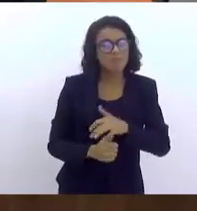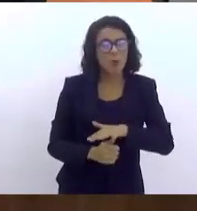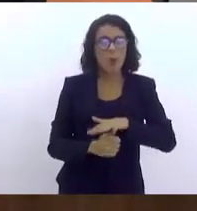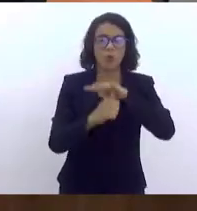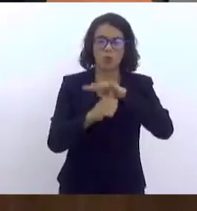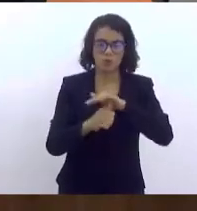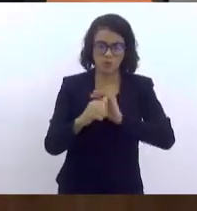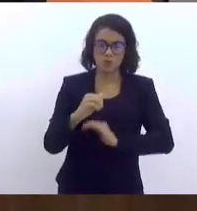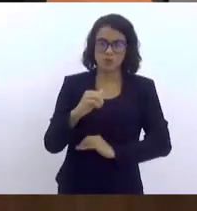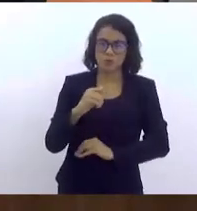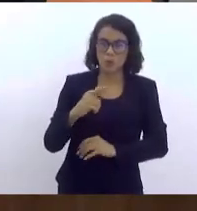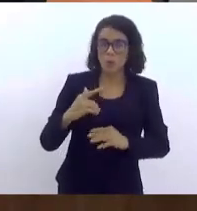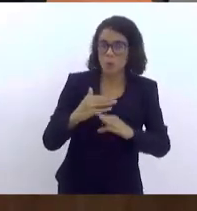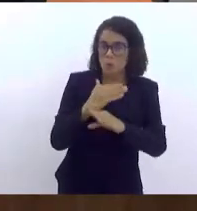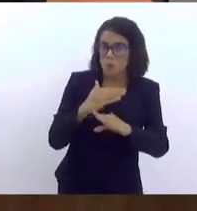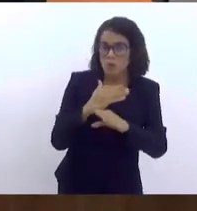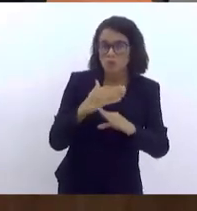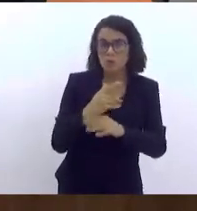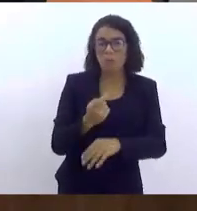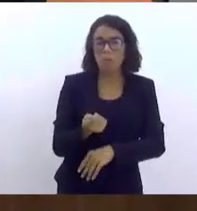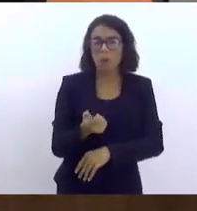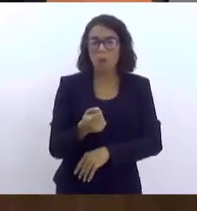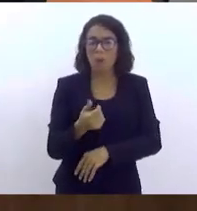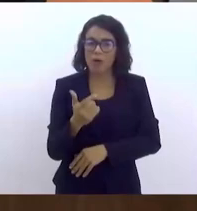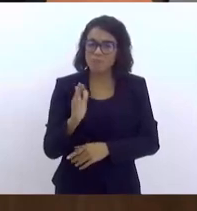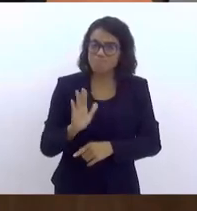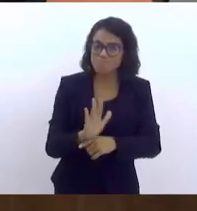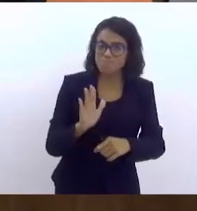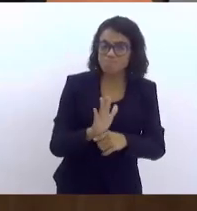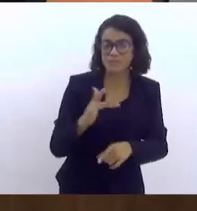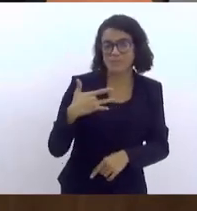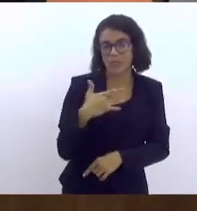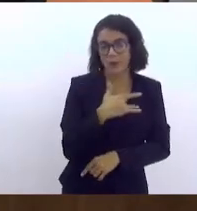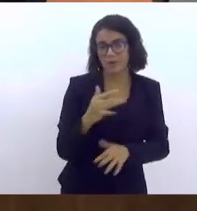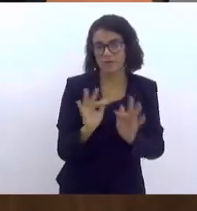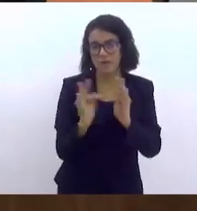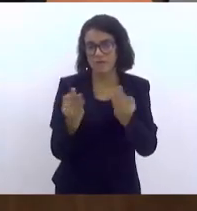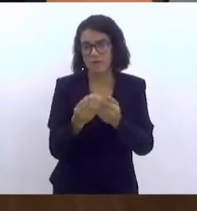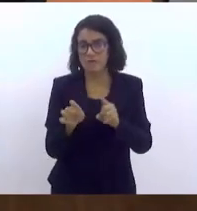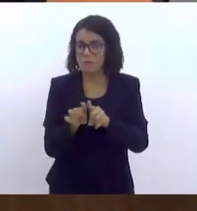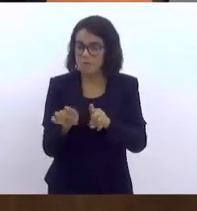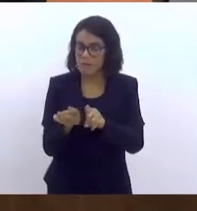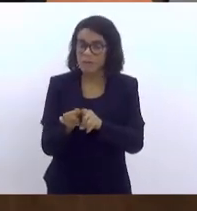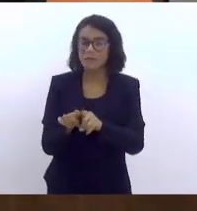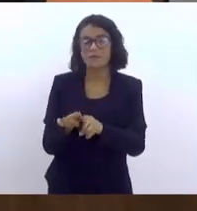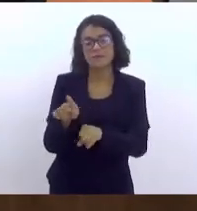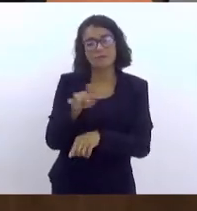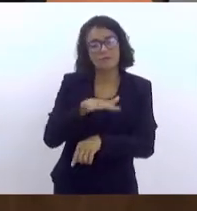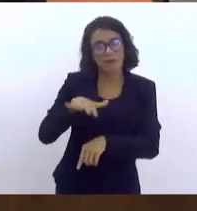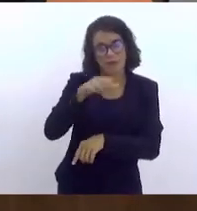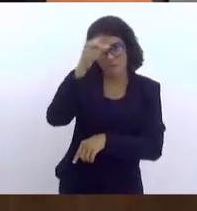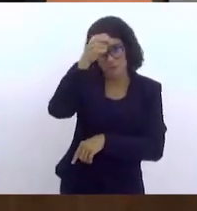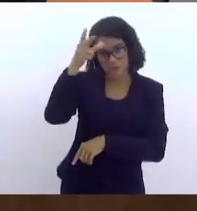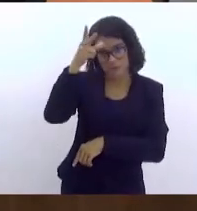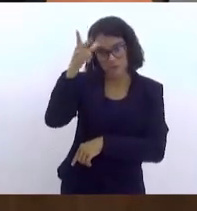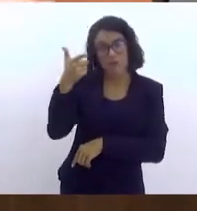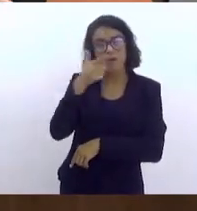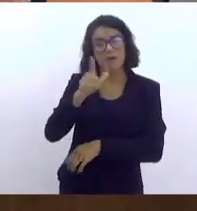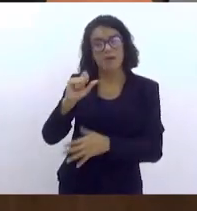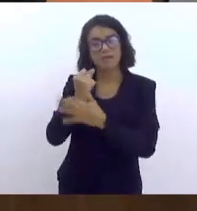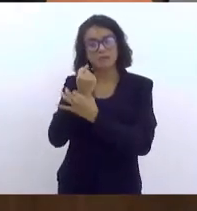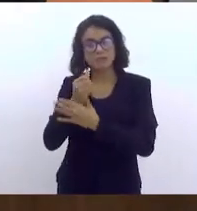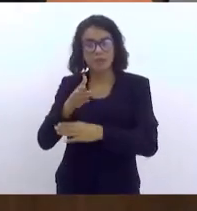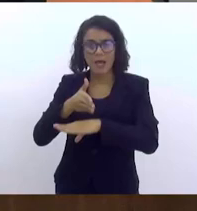município o município com baixa cobertura de saúde da família e a responsável por diversas culturas municipais para garantir acesso